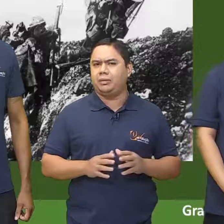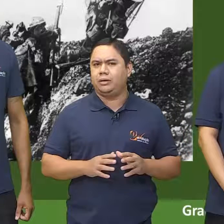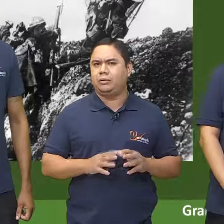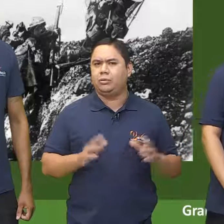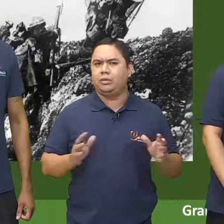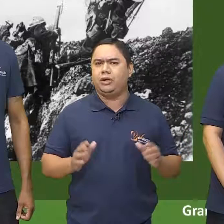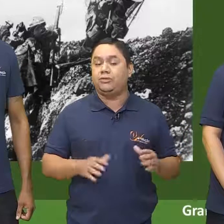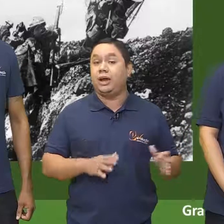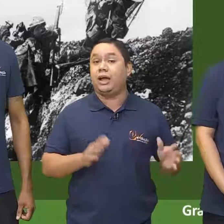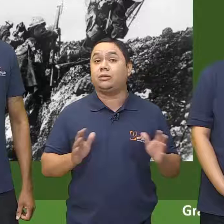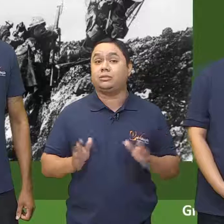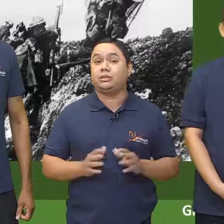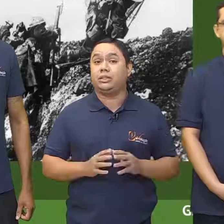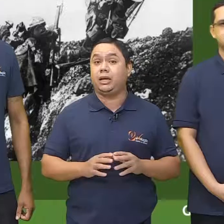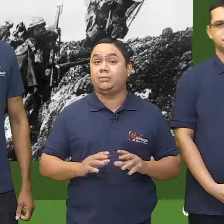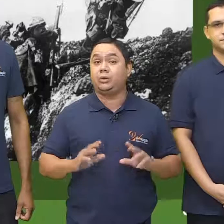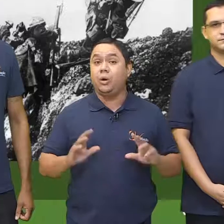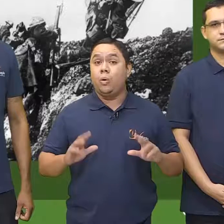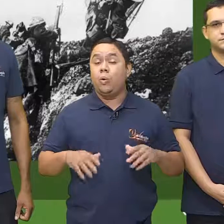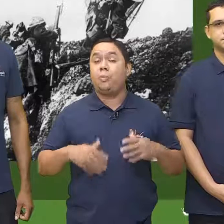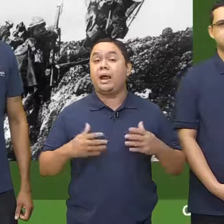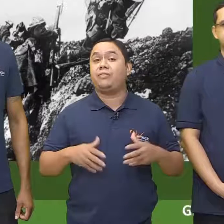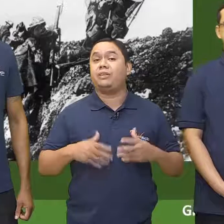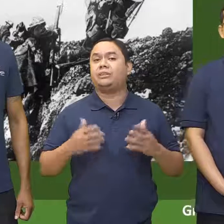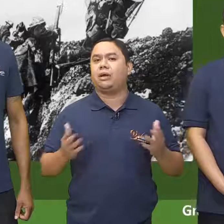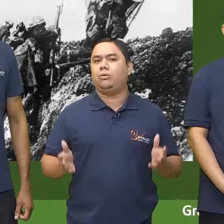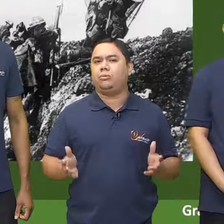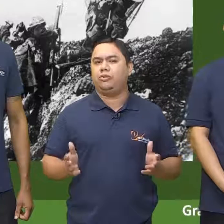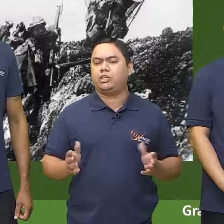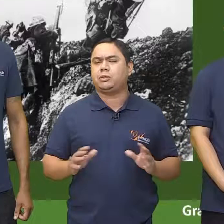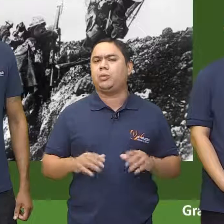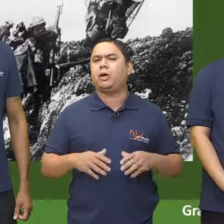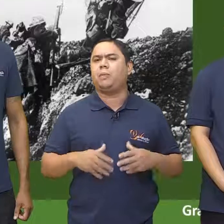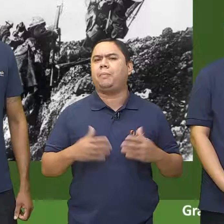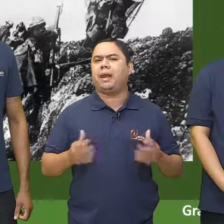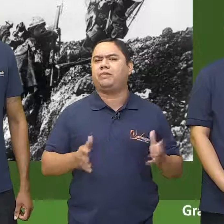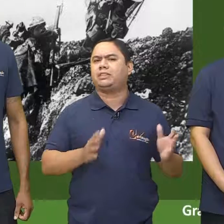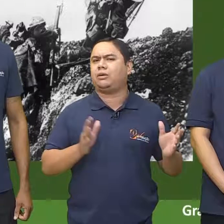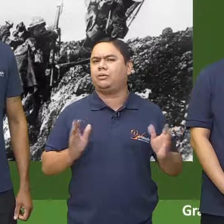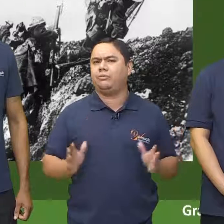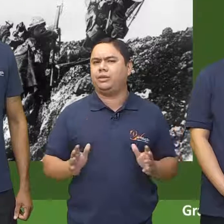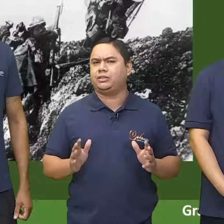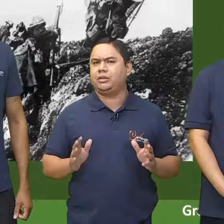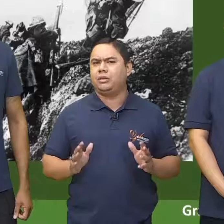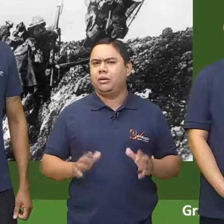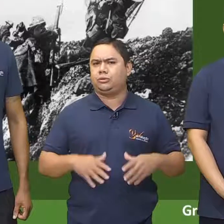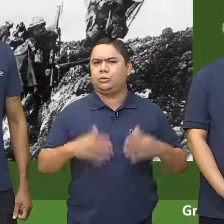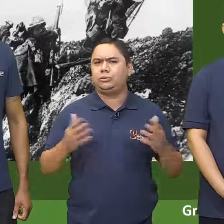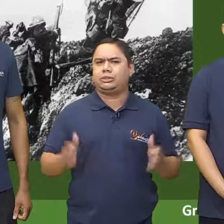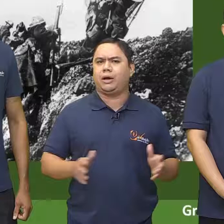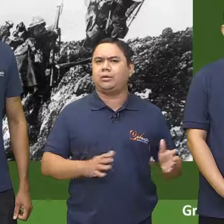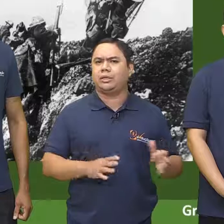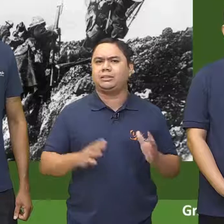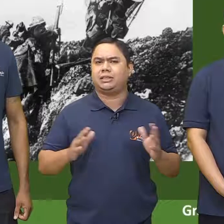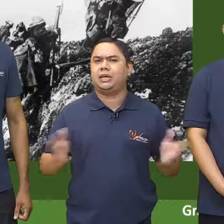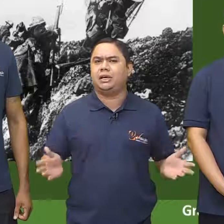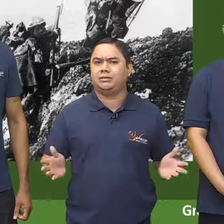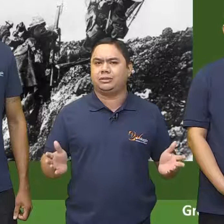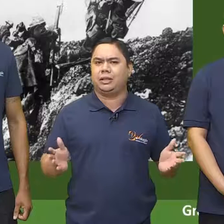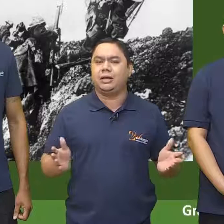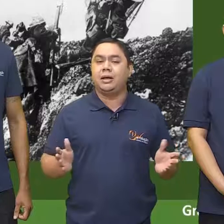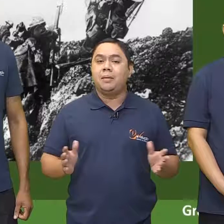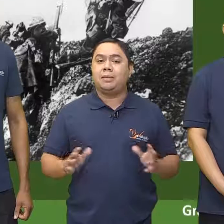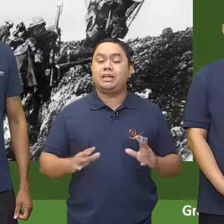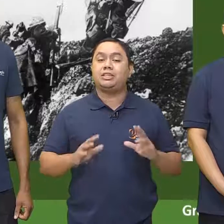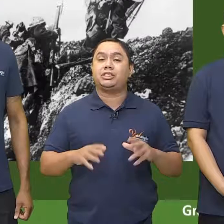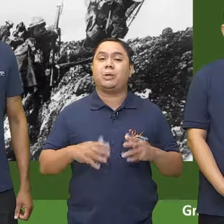fenomenal. O nome do livro é A Era dos Extremos, o Breve Século XX. Mas por que um breve século XX? Todo século tem 100 anos,